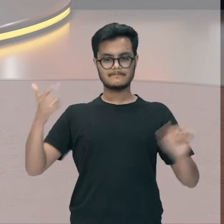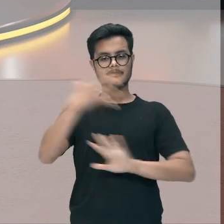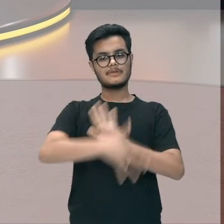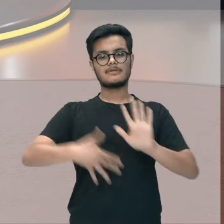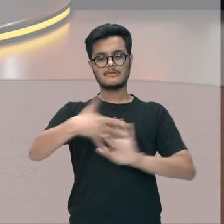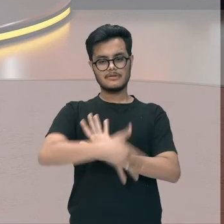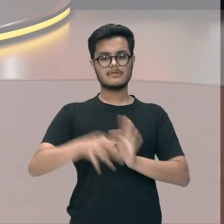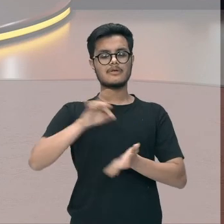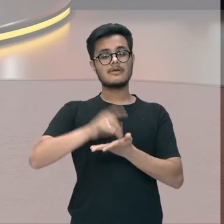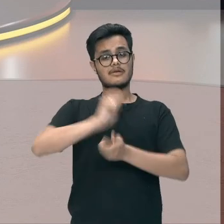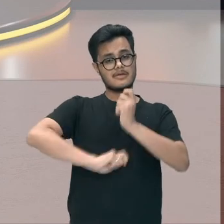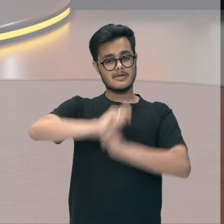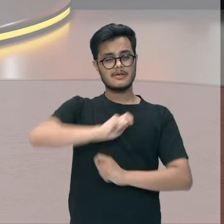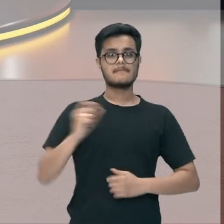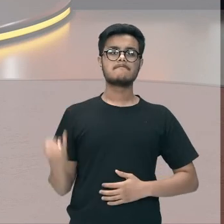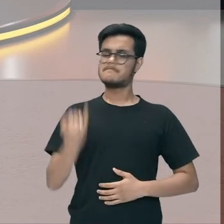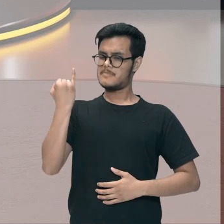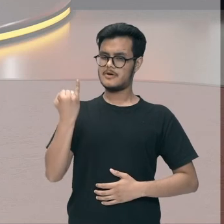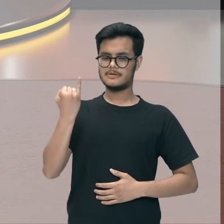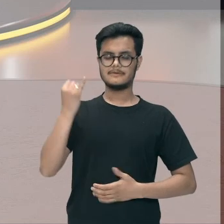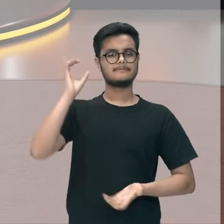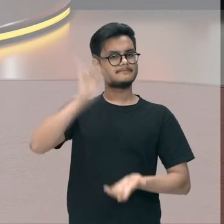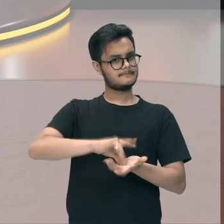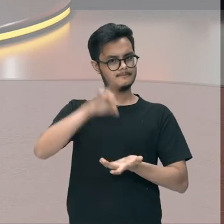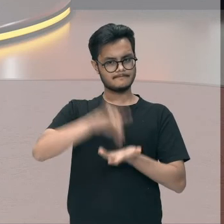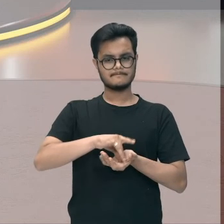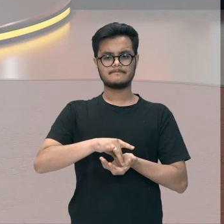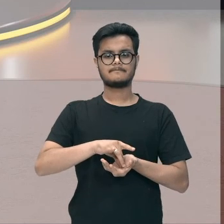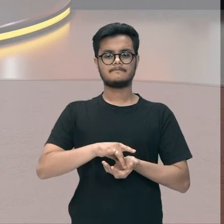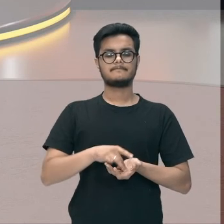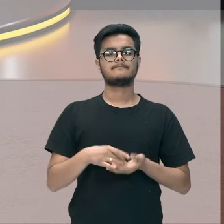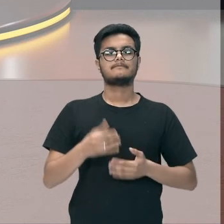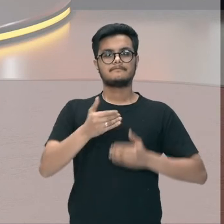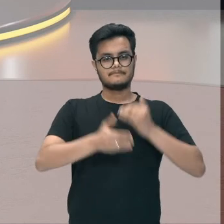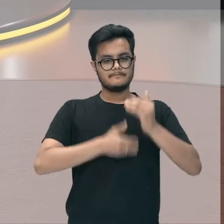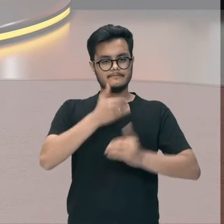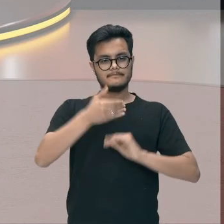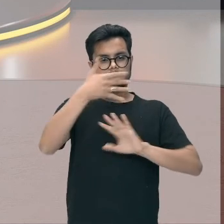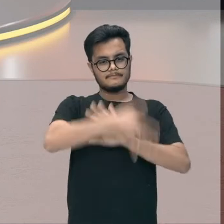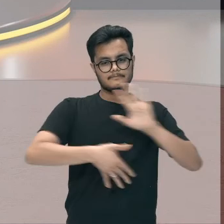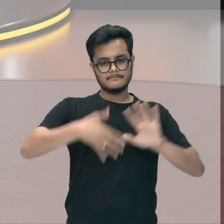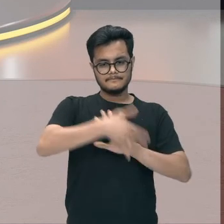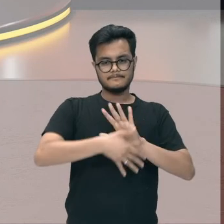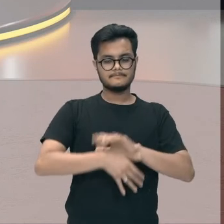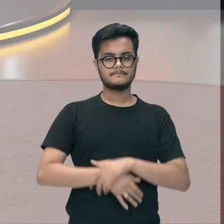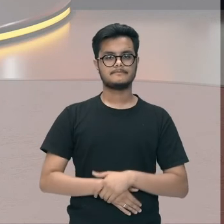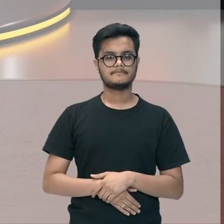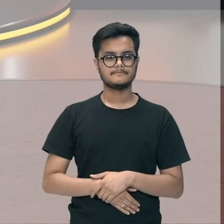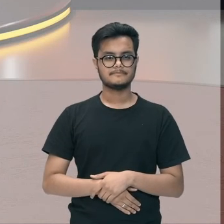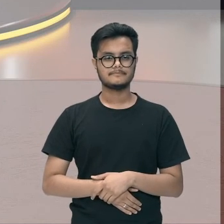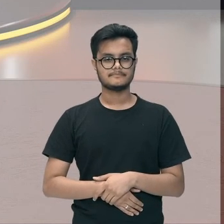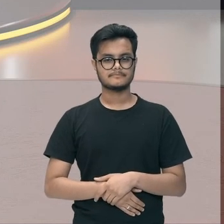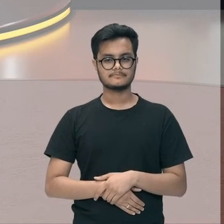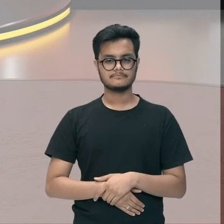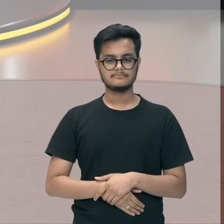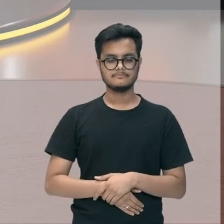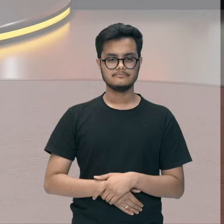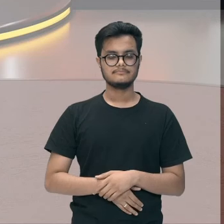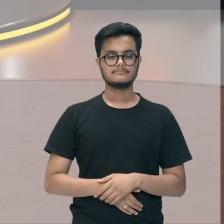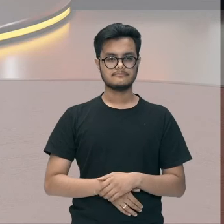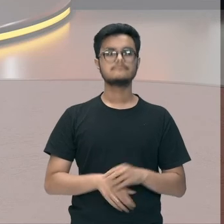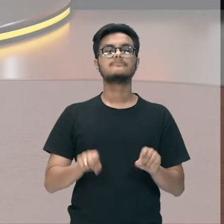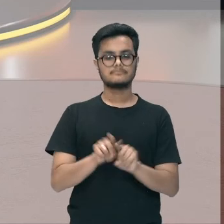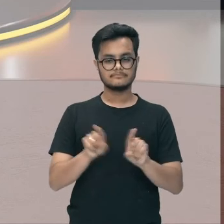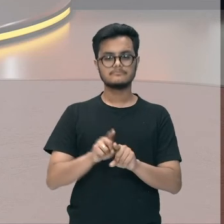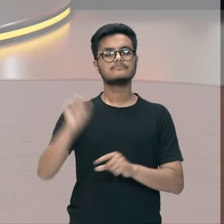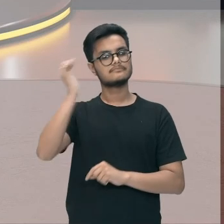salto fundamental e importante nesse processo no modal ferroviário no Brasil. Ainda o Brasil